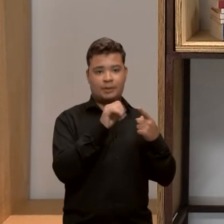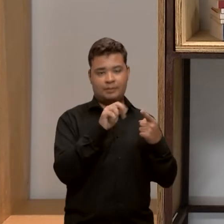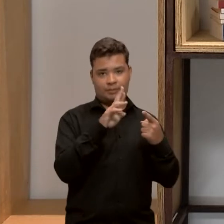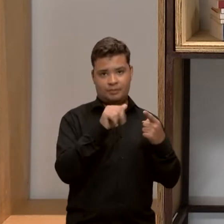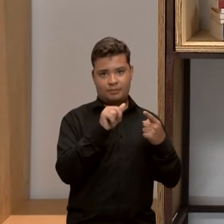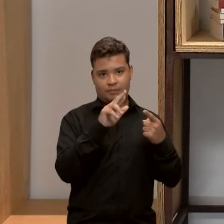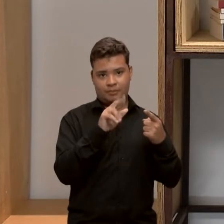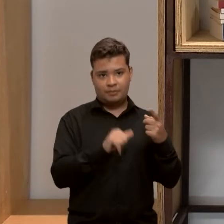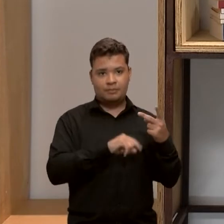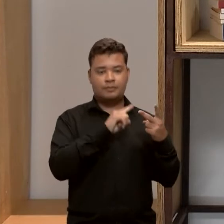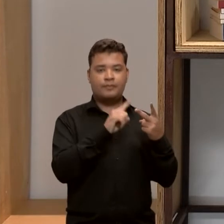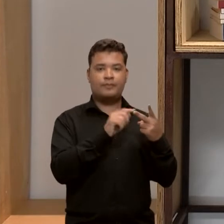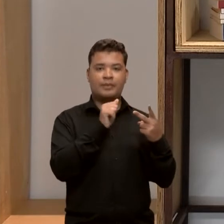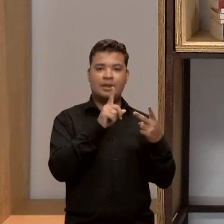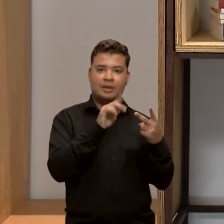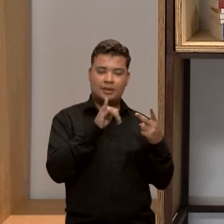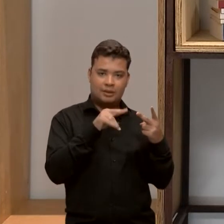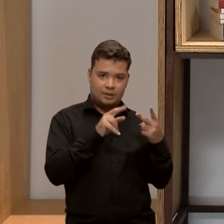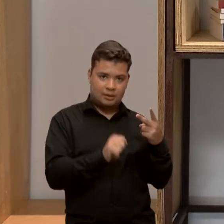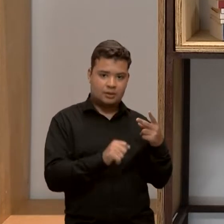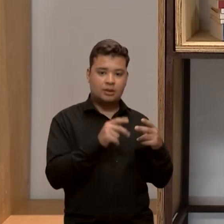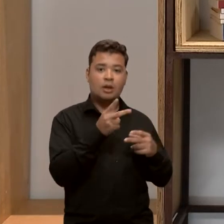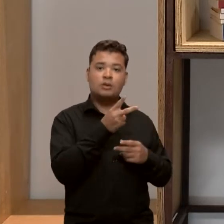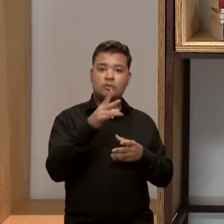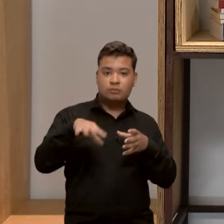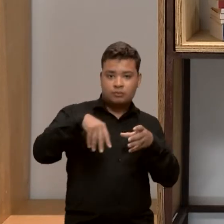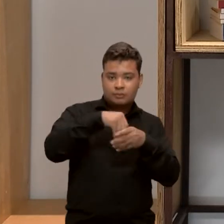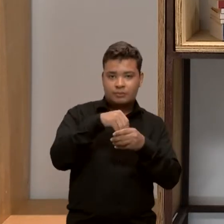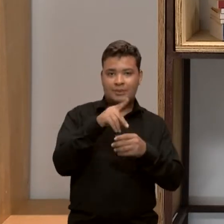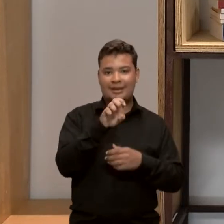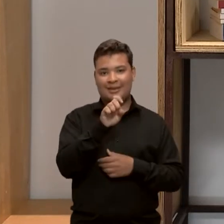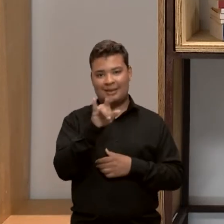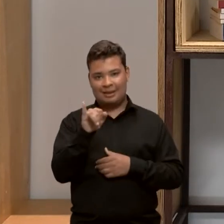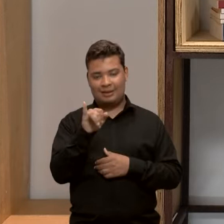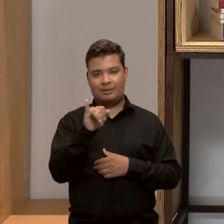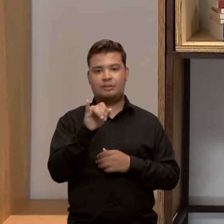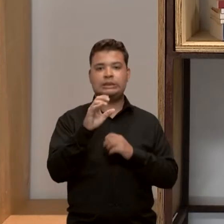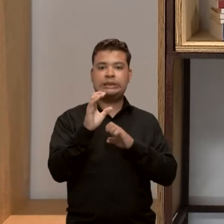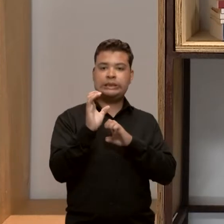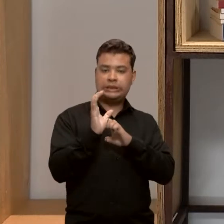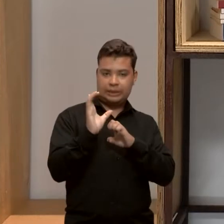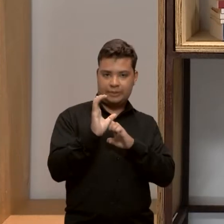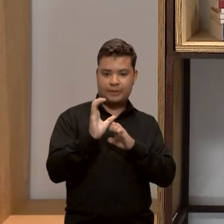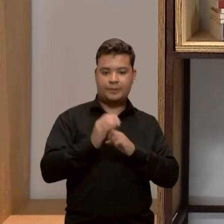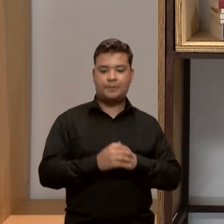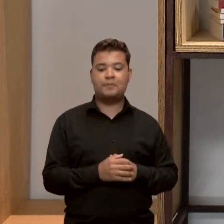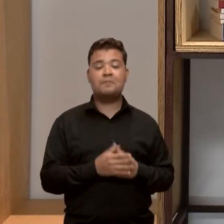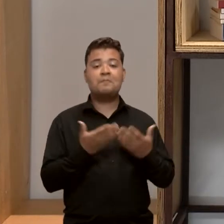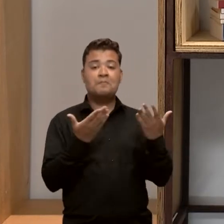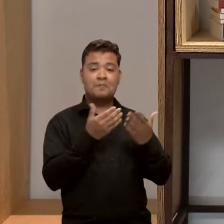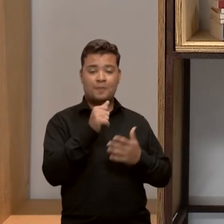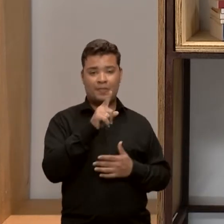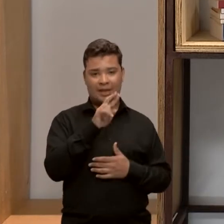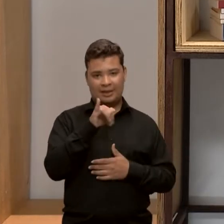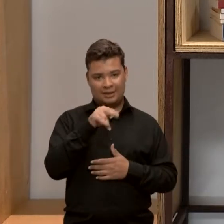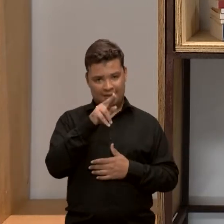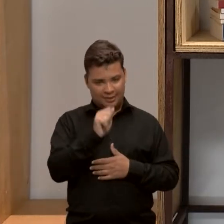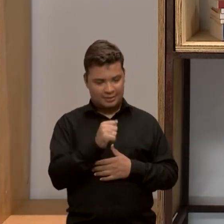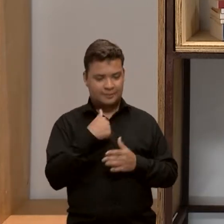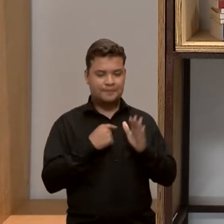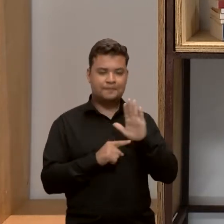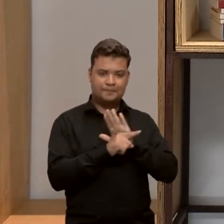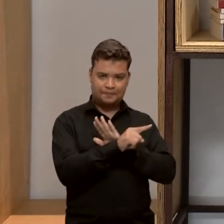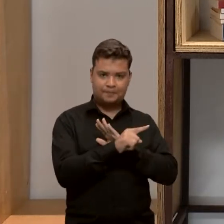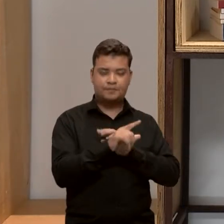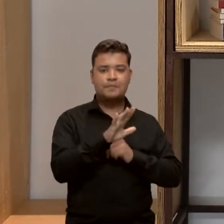Barbosa, ambas fazem parte do DEI CEPAI da UFG. Queria falar com a Adriana nesse momento, quando a gente fala